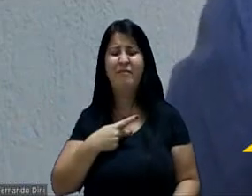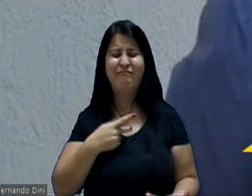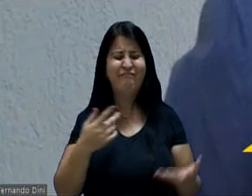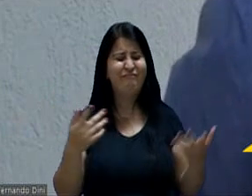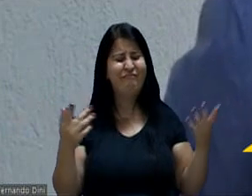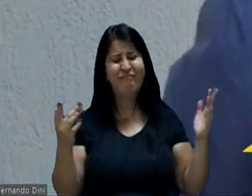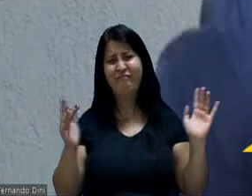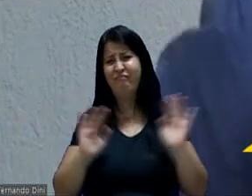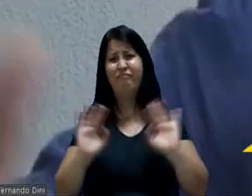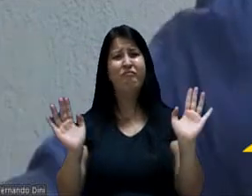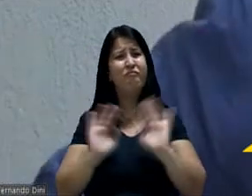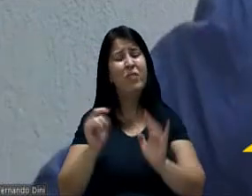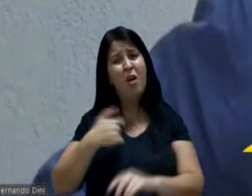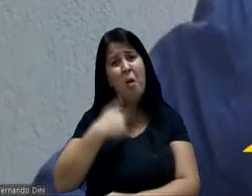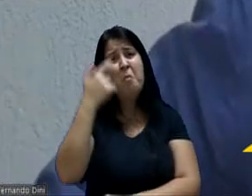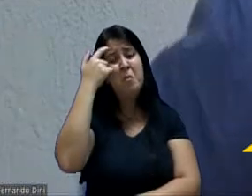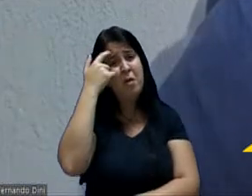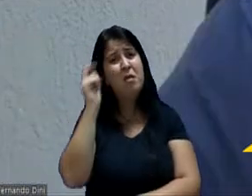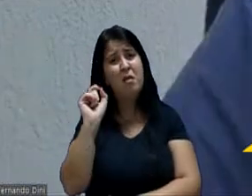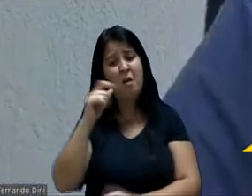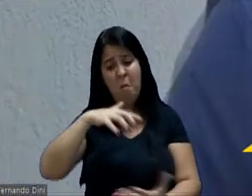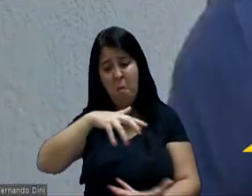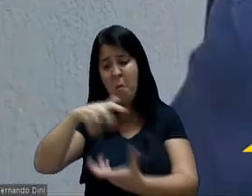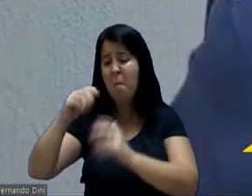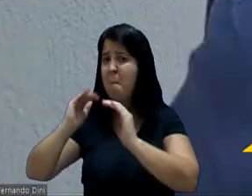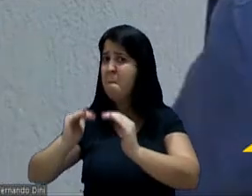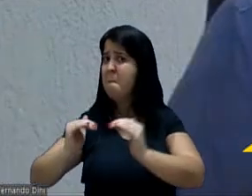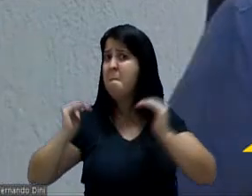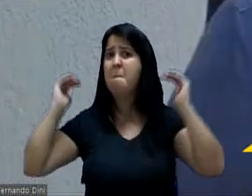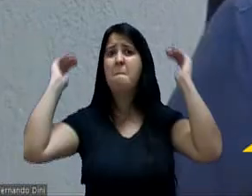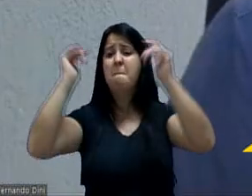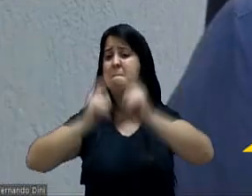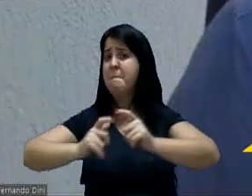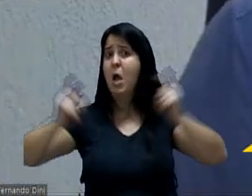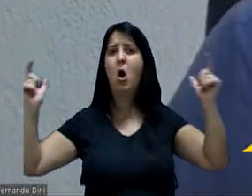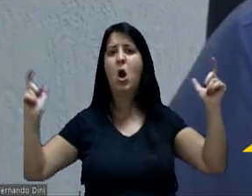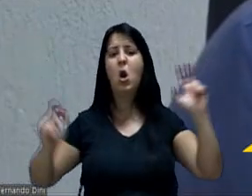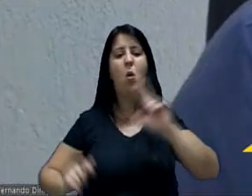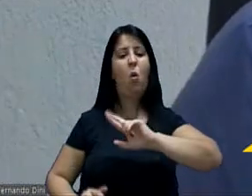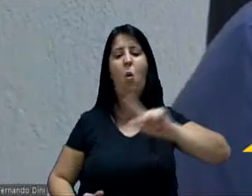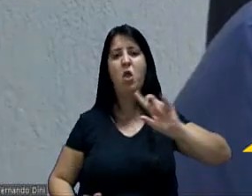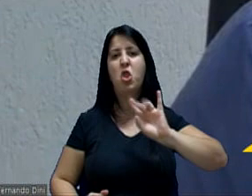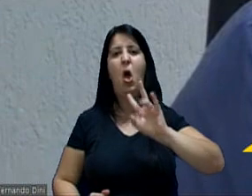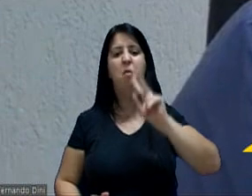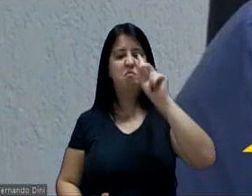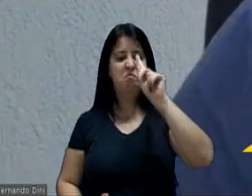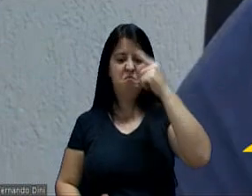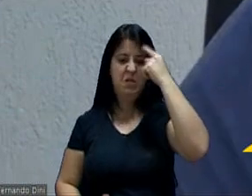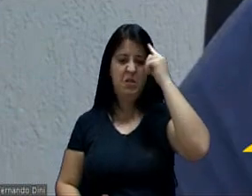que existe um mundo maior fora do umbigo da gente, ex-presidente. E nós estamos com dois